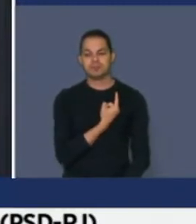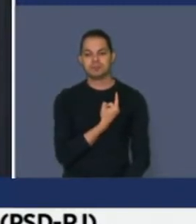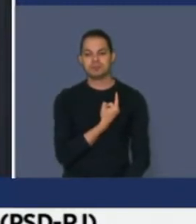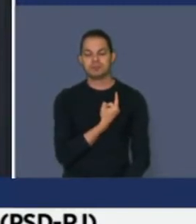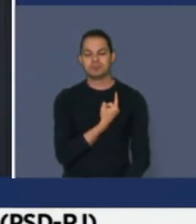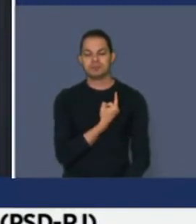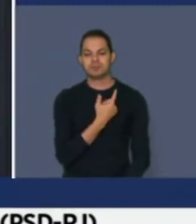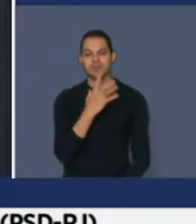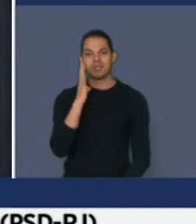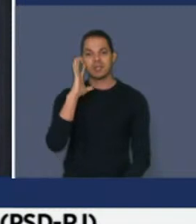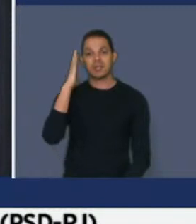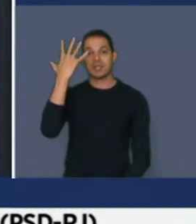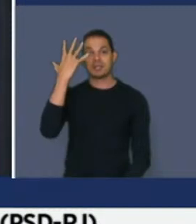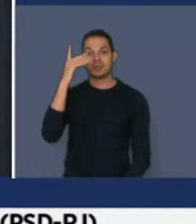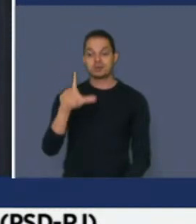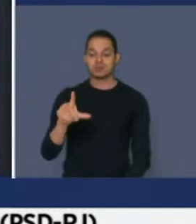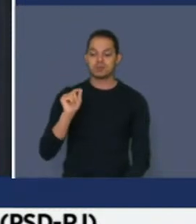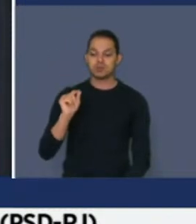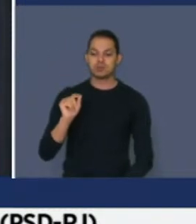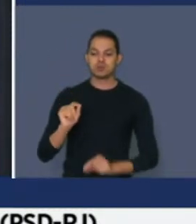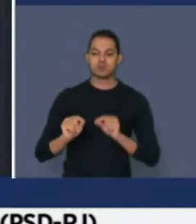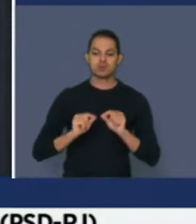optamos por